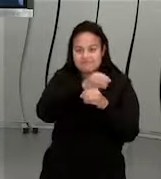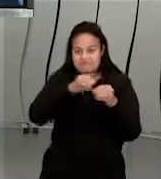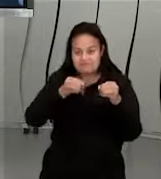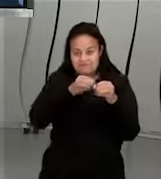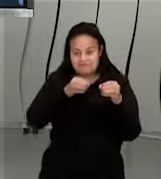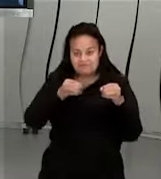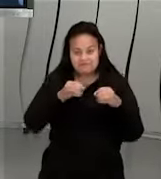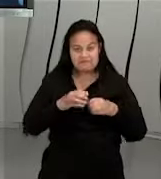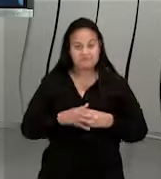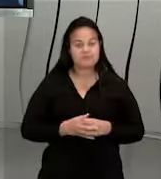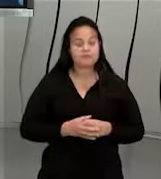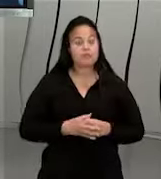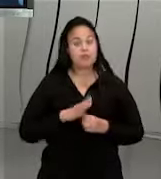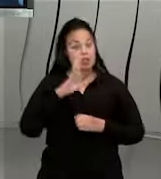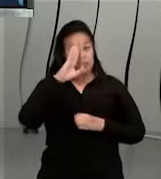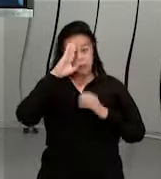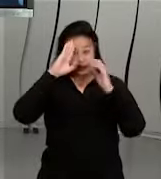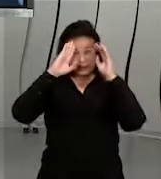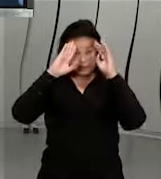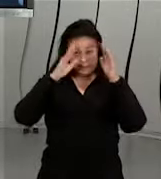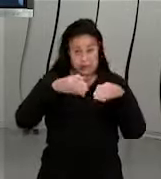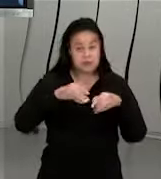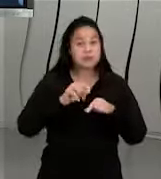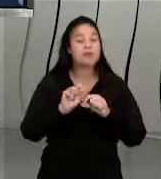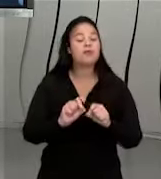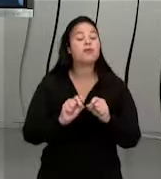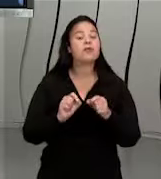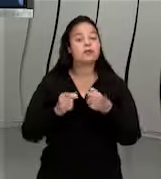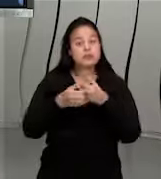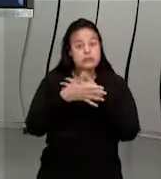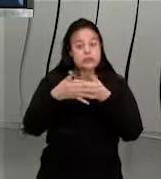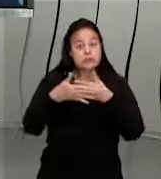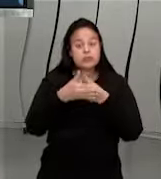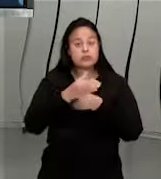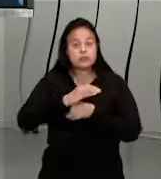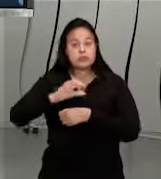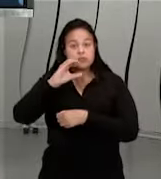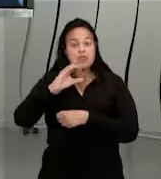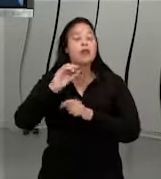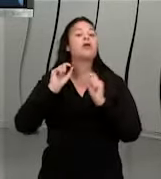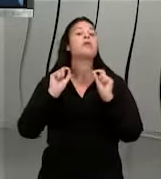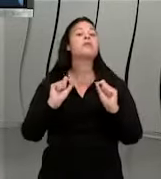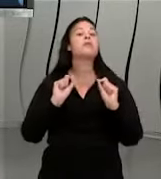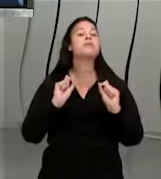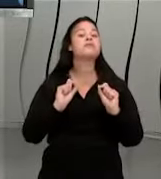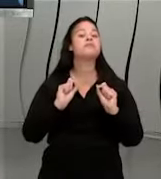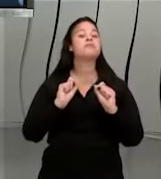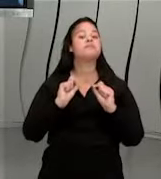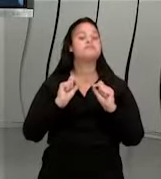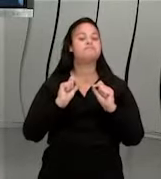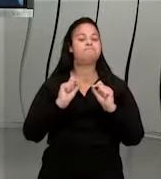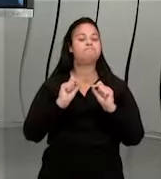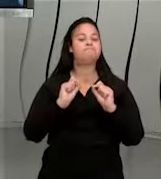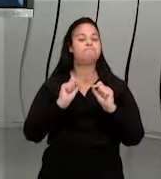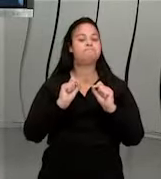E a principal função do tecido conjuntivo é sustentação